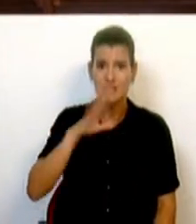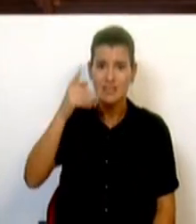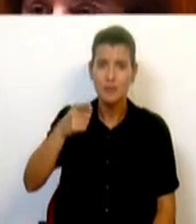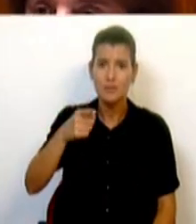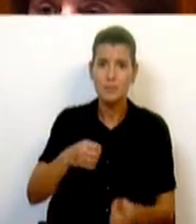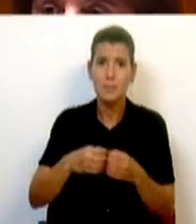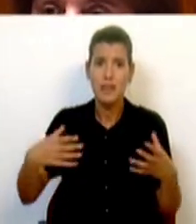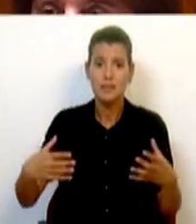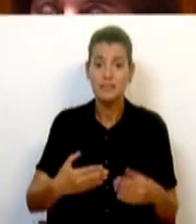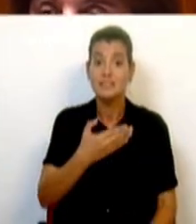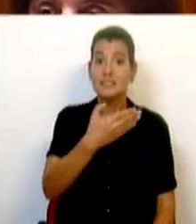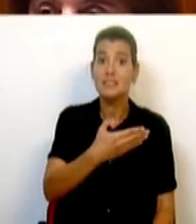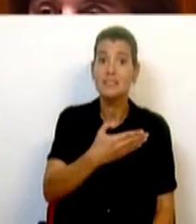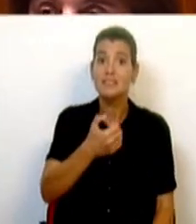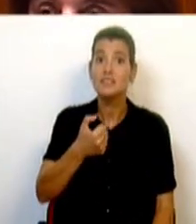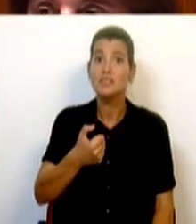mais